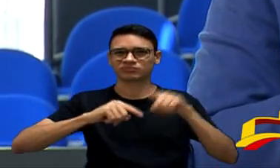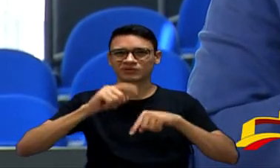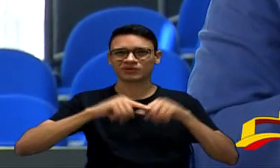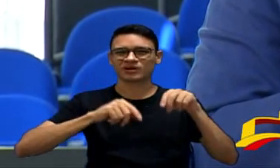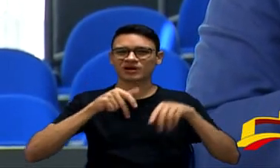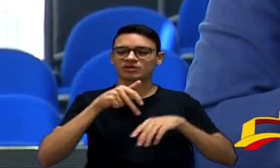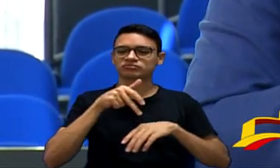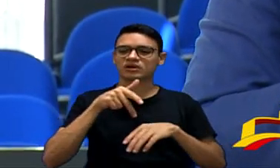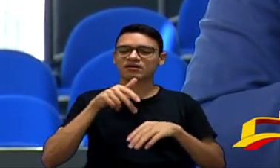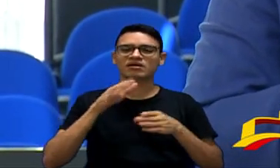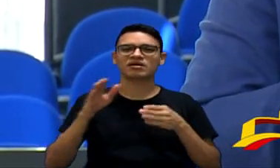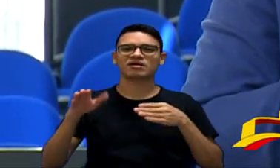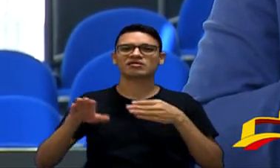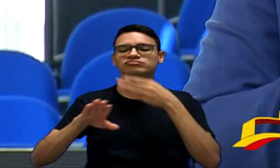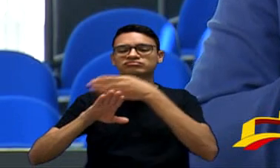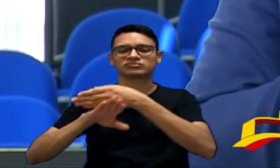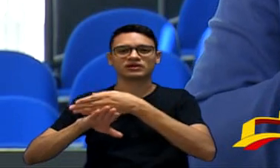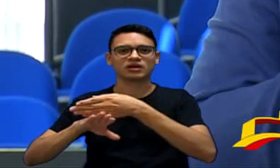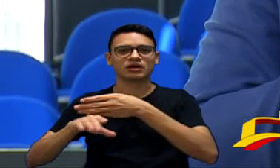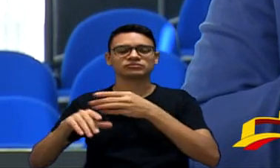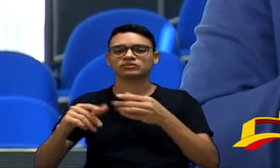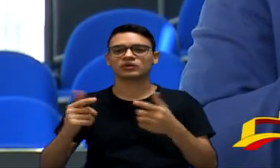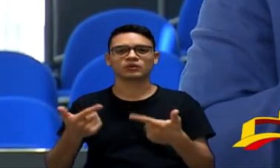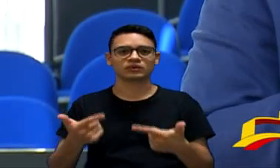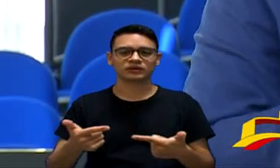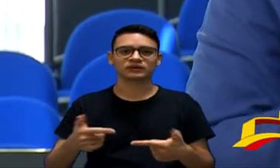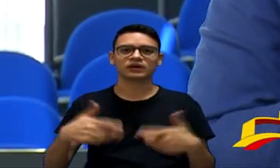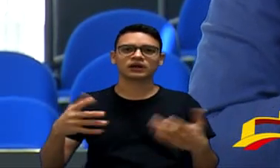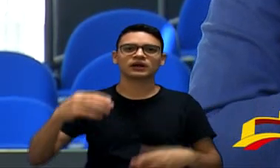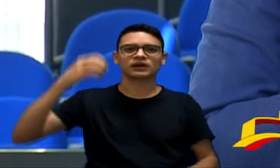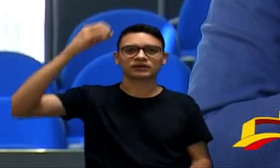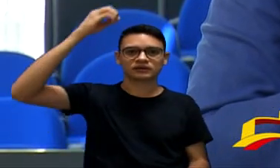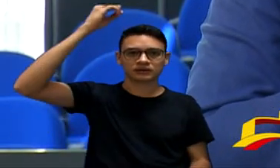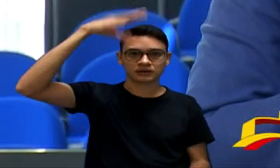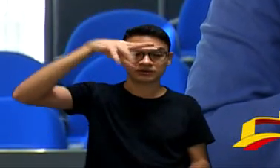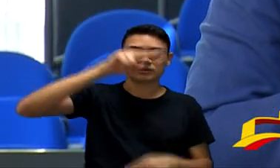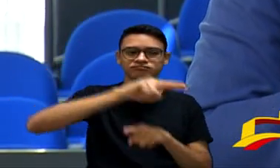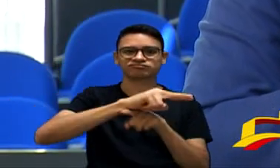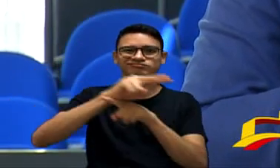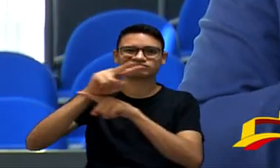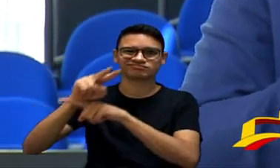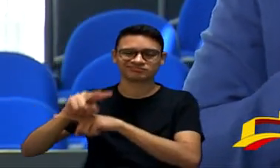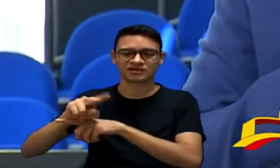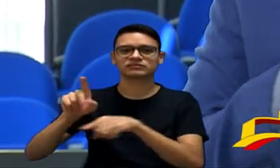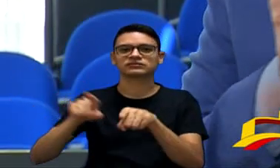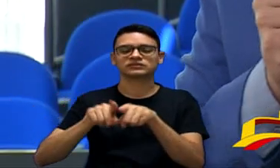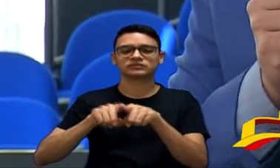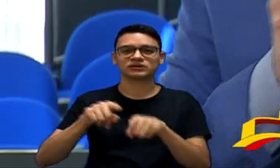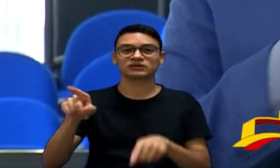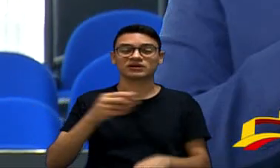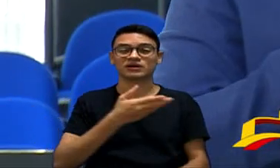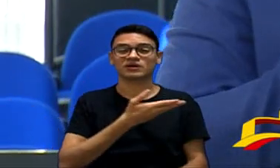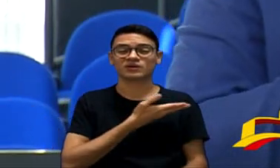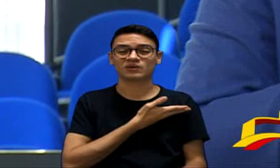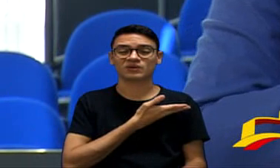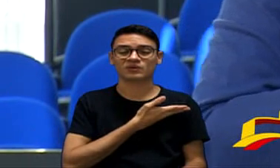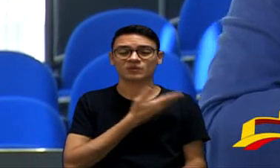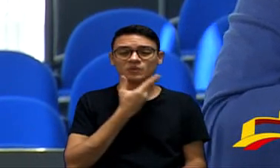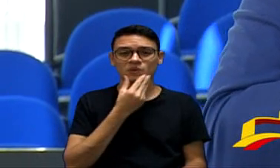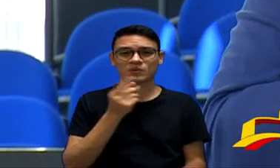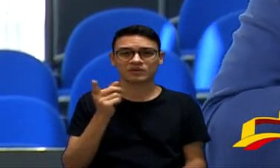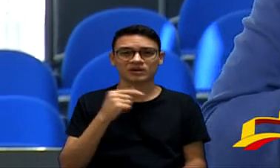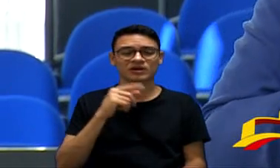vou falar aqui. Não passa a área de patrulhamento, a energia é emprestada. O cara com enorme